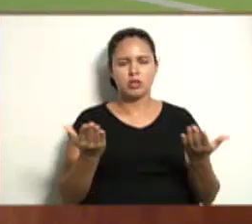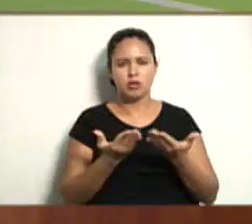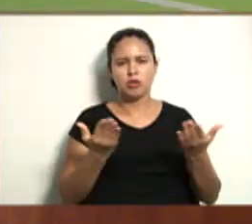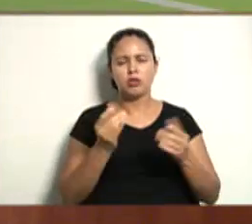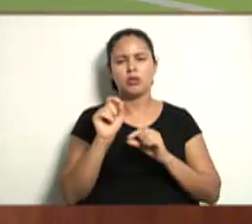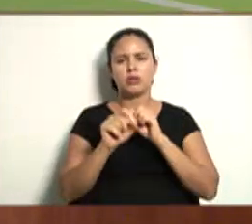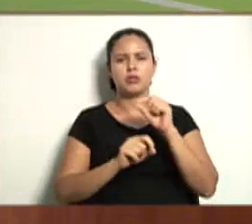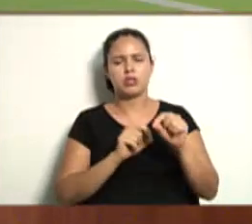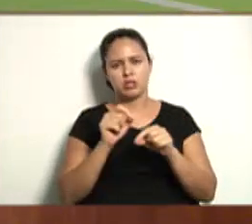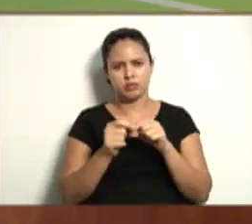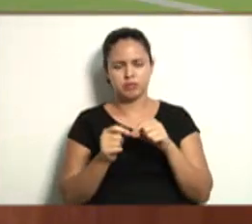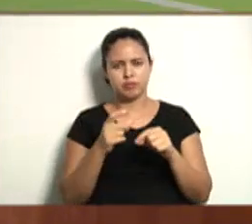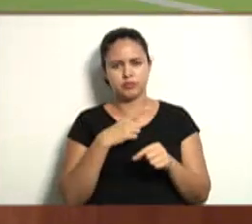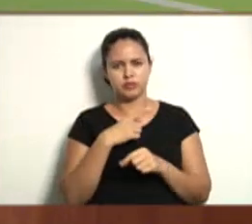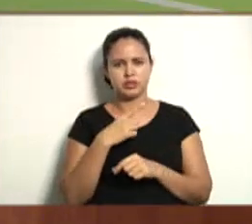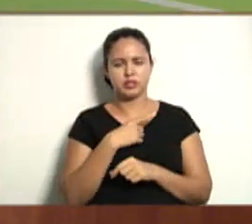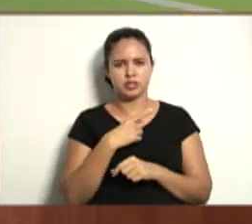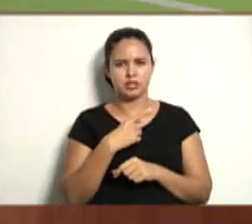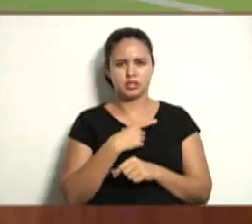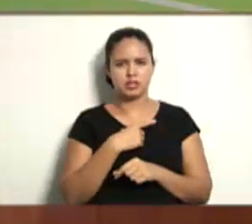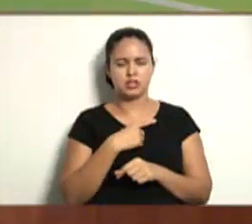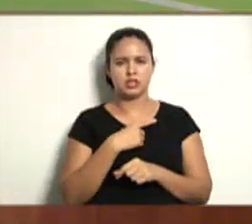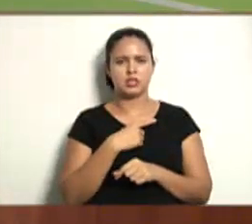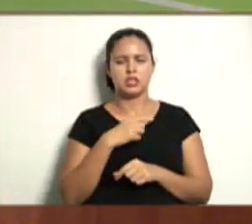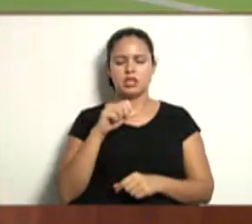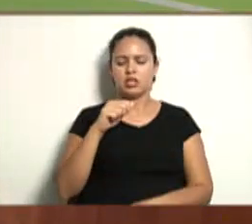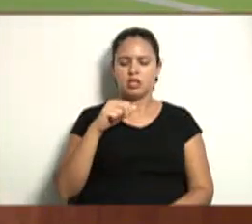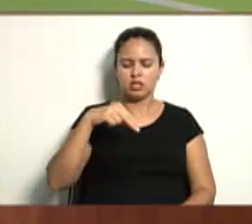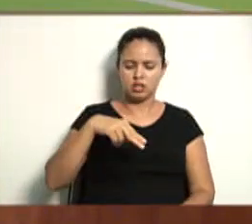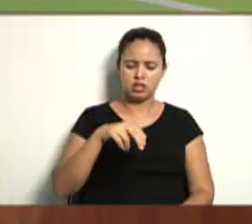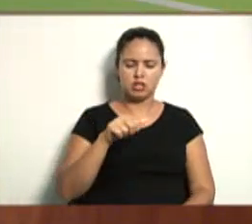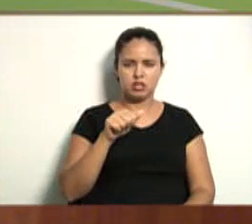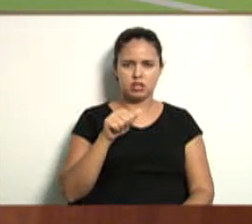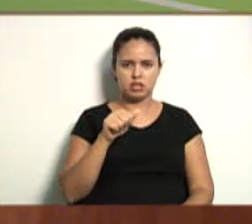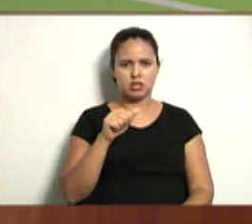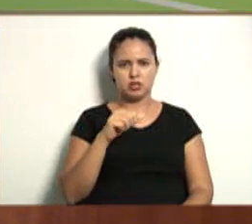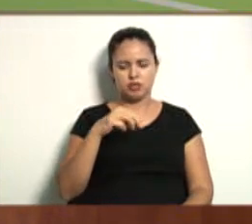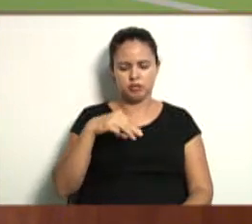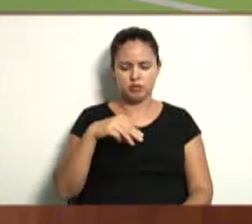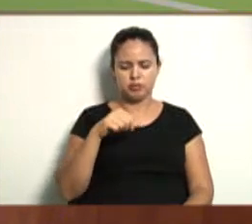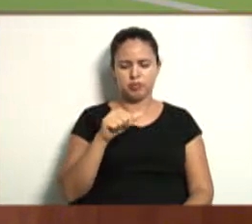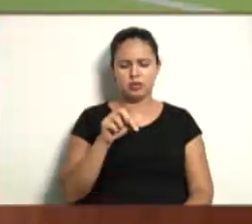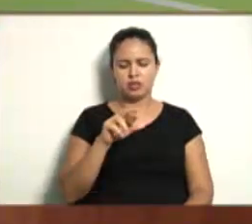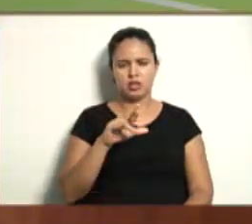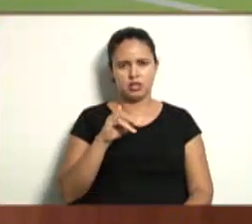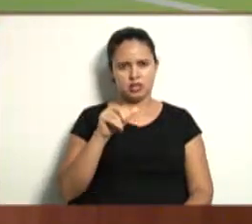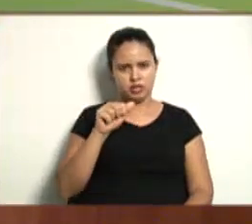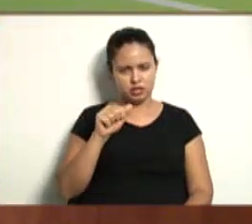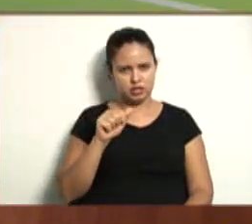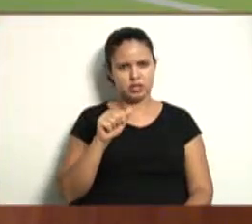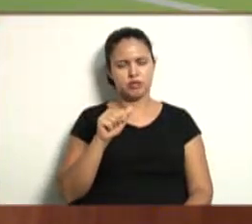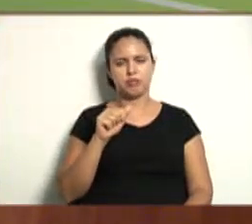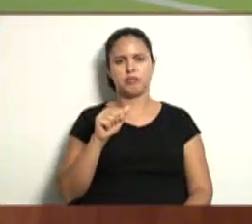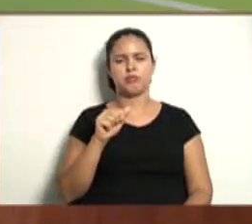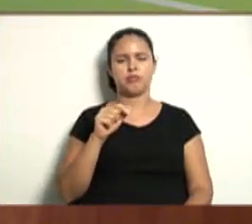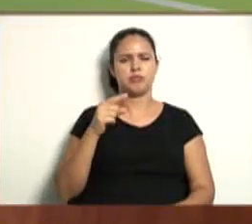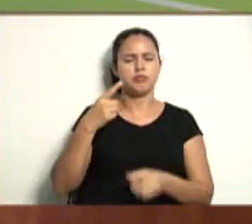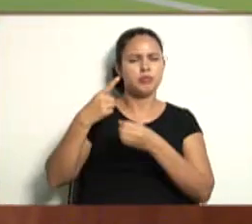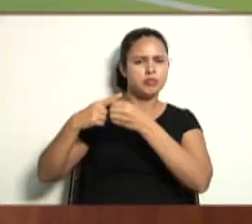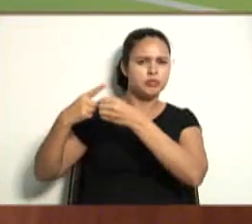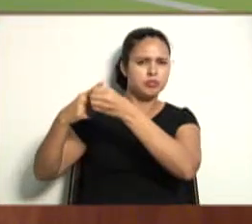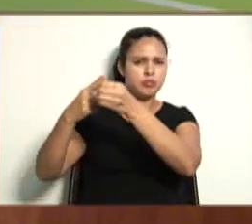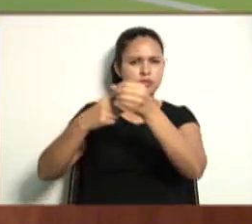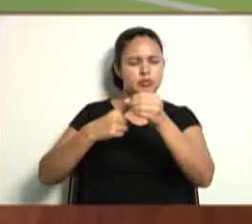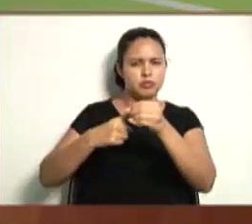E aí nós temos aqui a Ana Maria, a professora Ana Maria, lá do Coronel Jorge Teixeira,